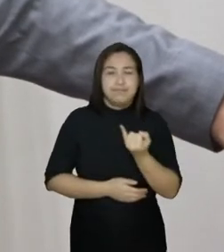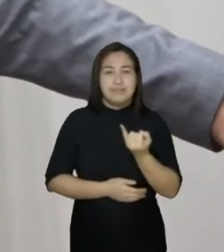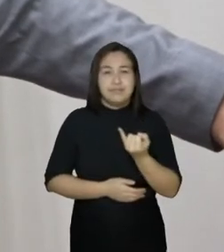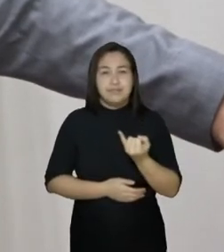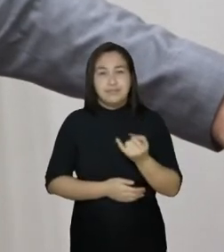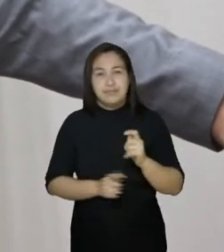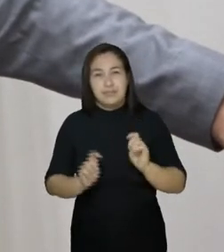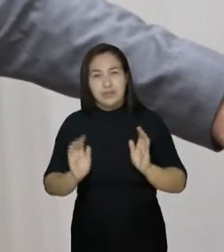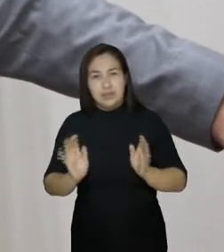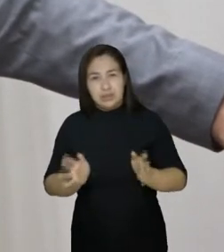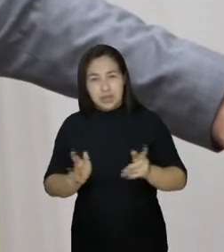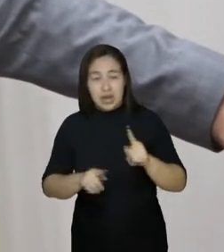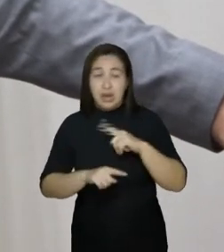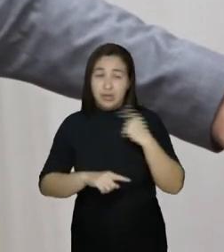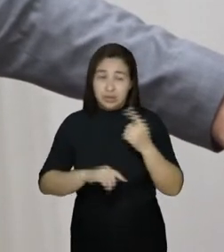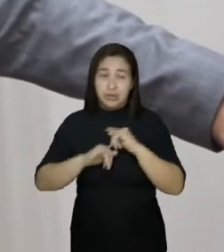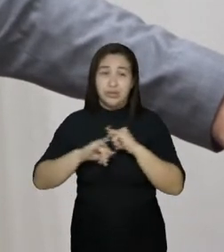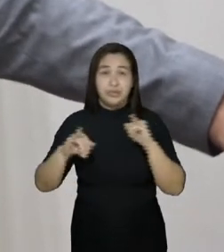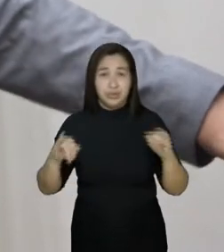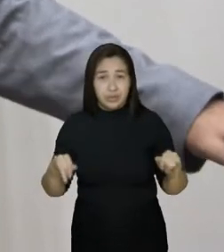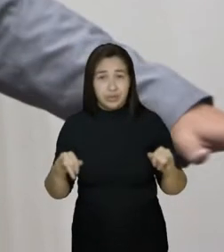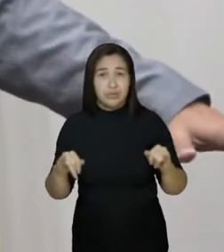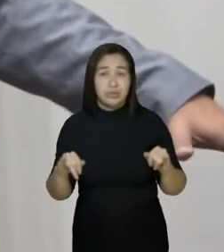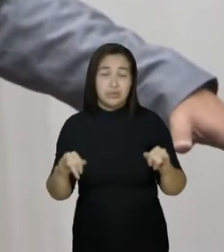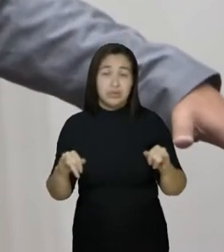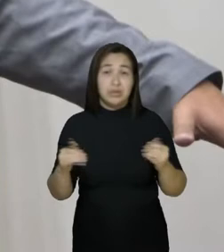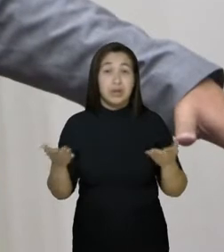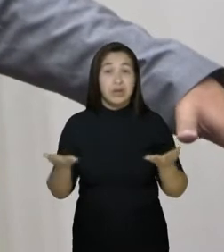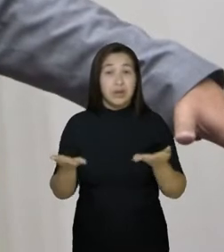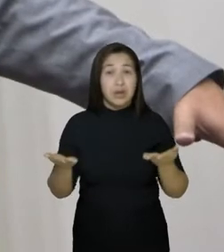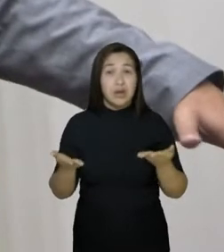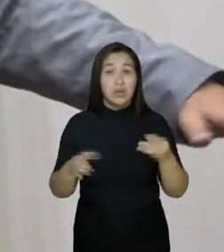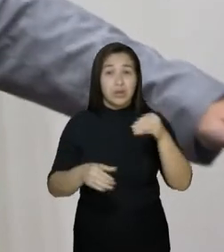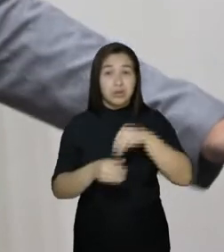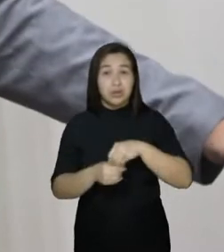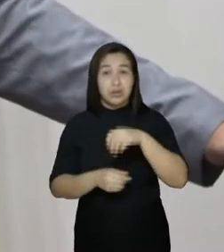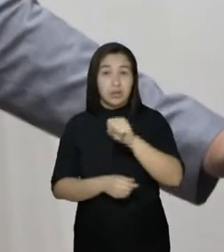algo que nós avisamos. E agora está no STF.